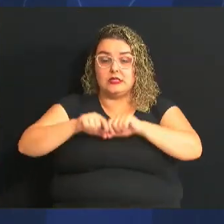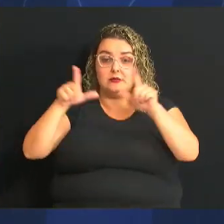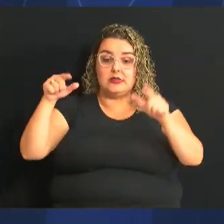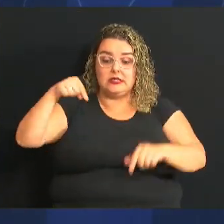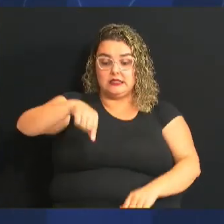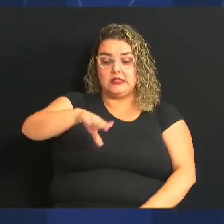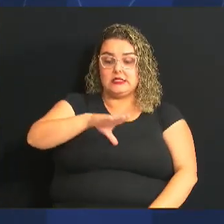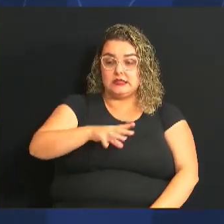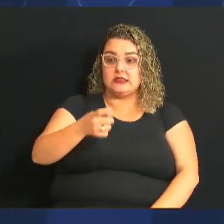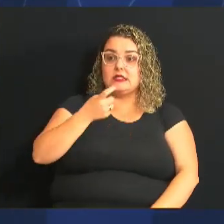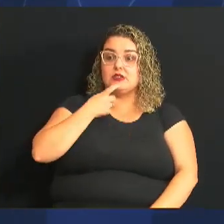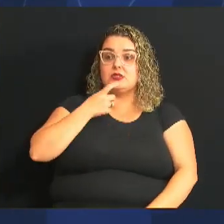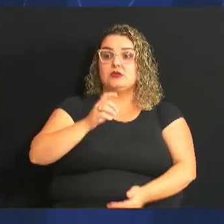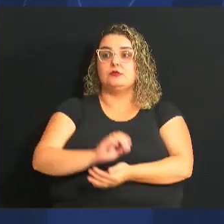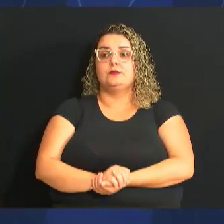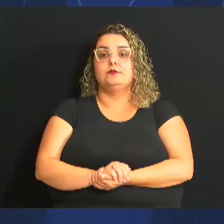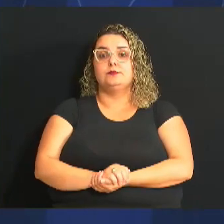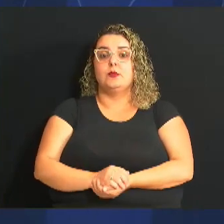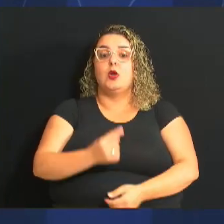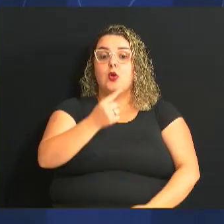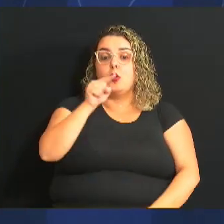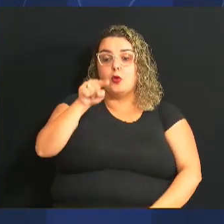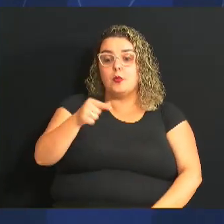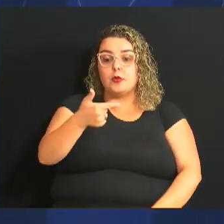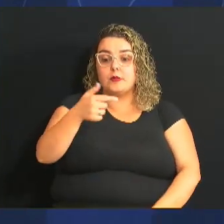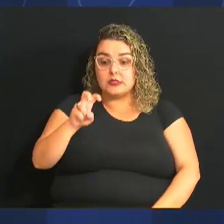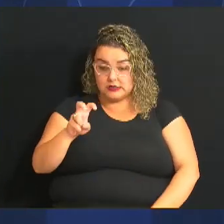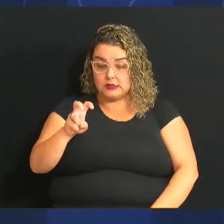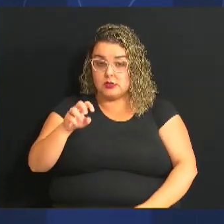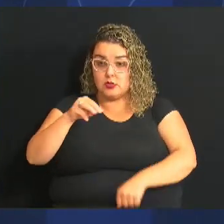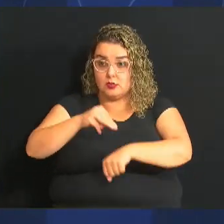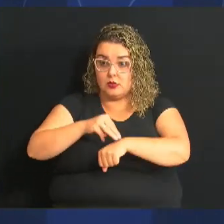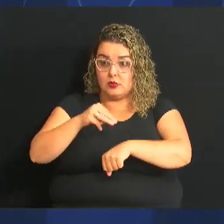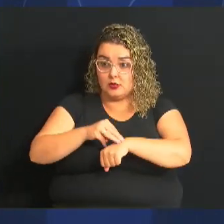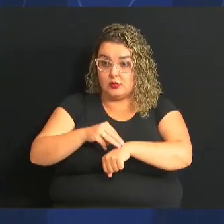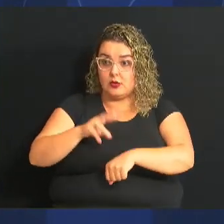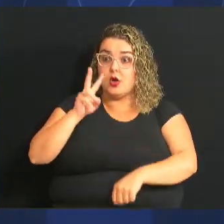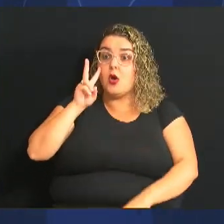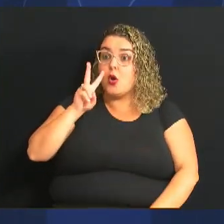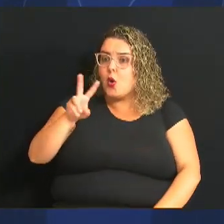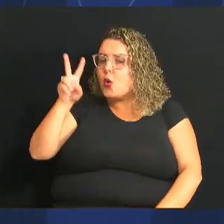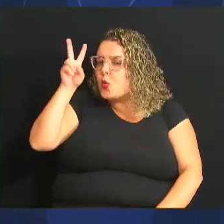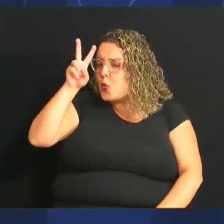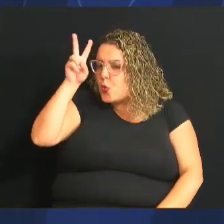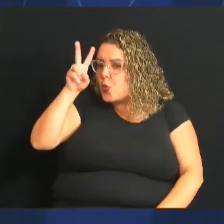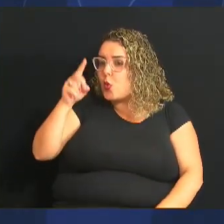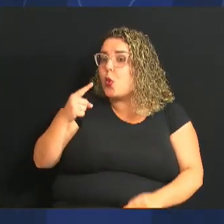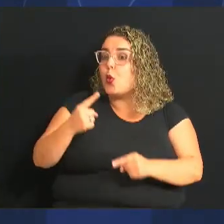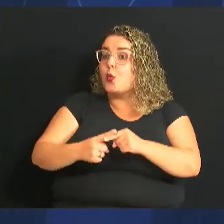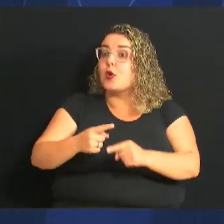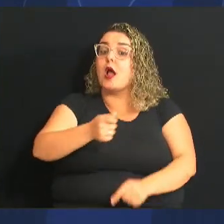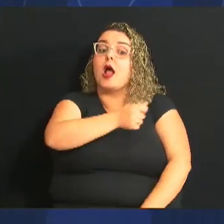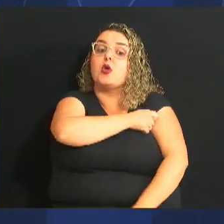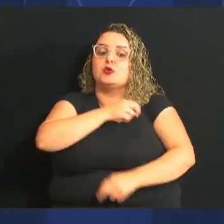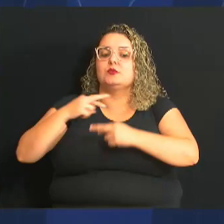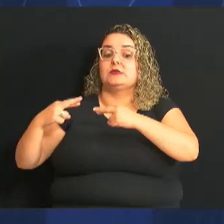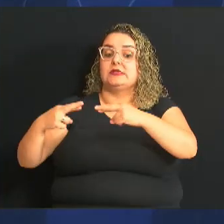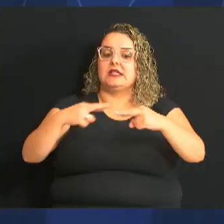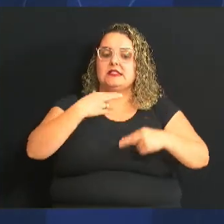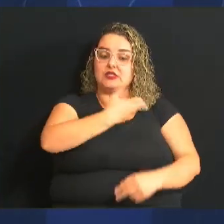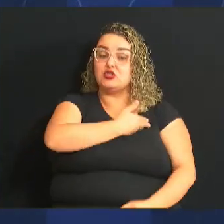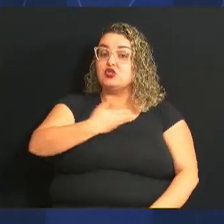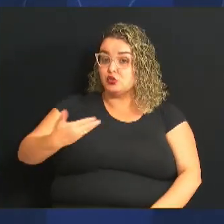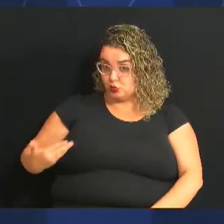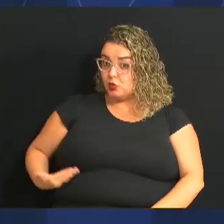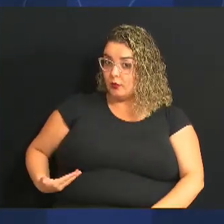de Campinas. 1h mais 25 minutos, olha só essa história, viu? Porque alunos da rede pública, eles